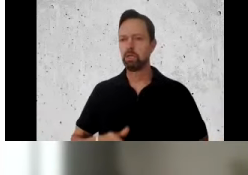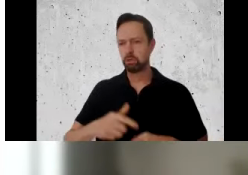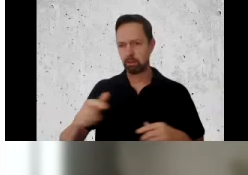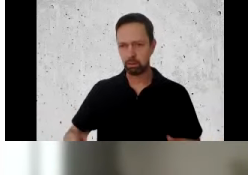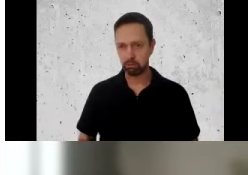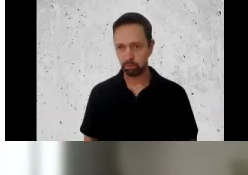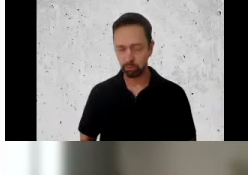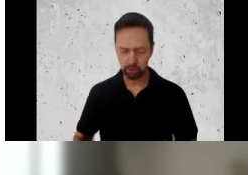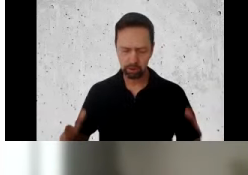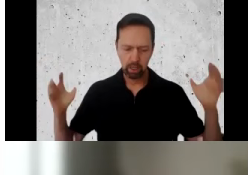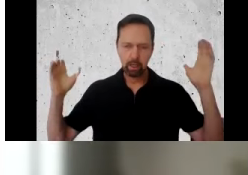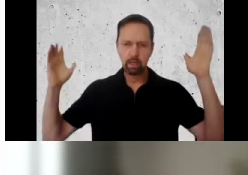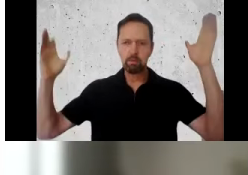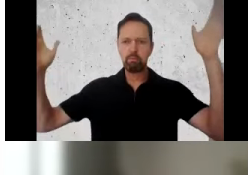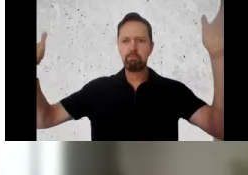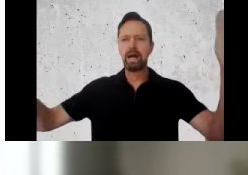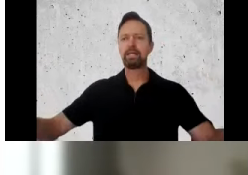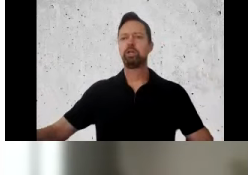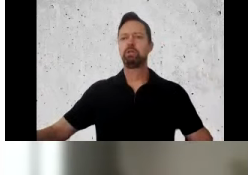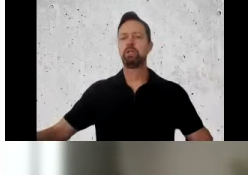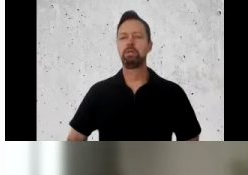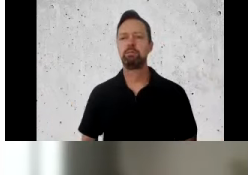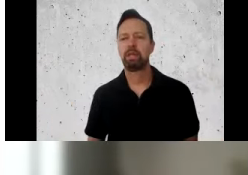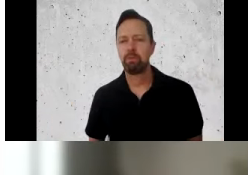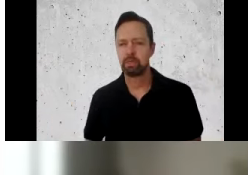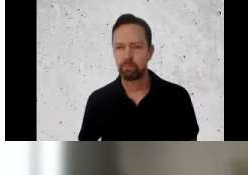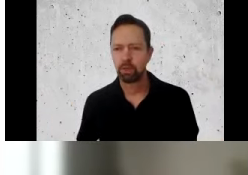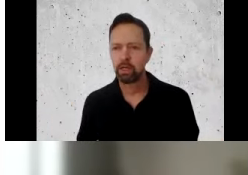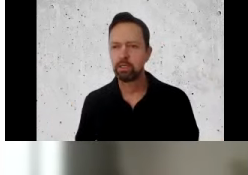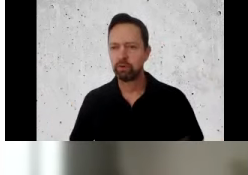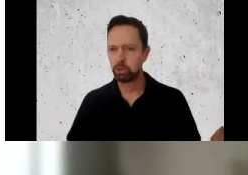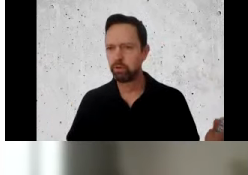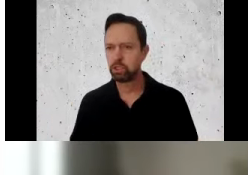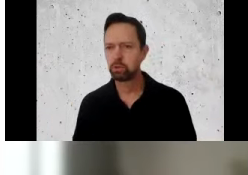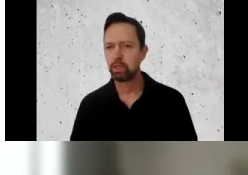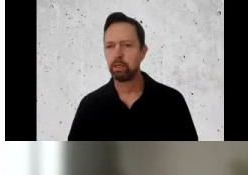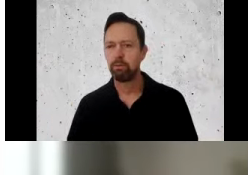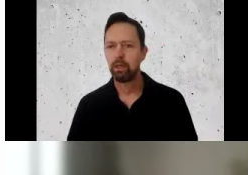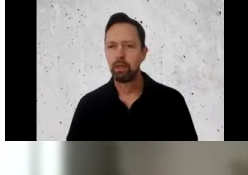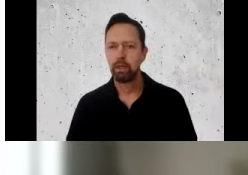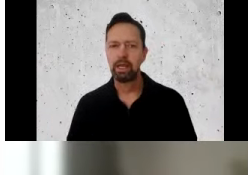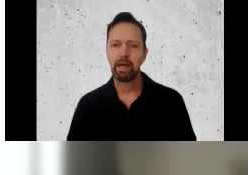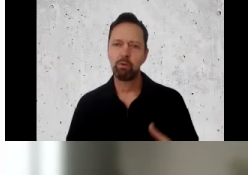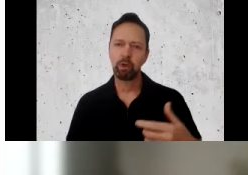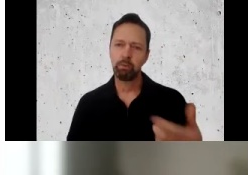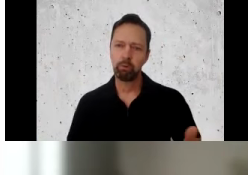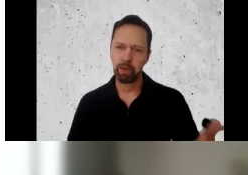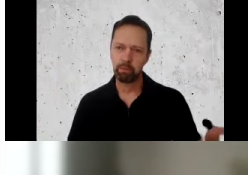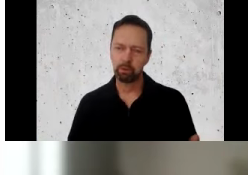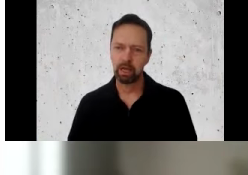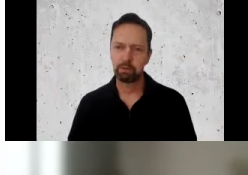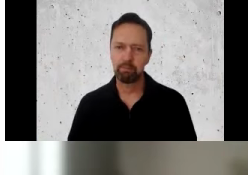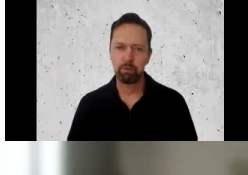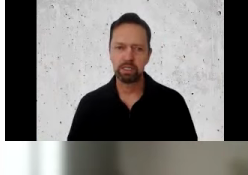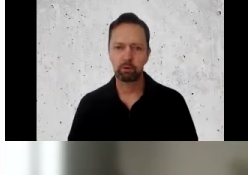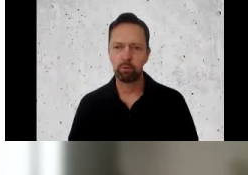de condomínio do poço, e uma mala cheia de dinheiro em cima da mesa. E aí diz, vamos dividir isso aqui. E aí o que o